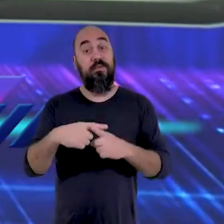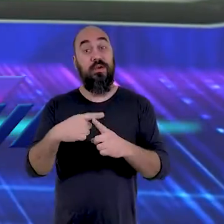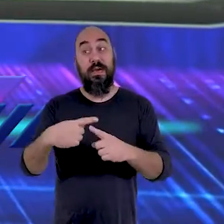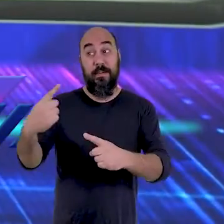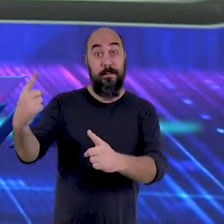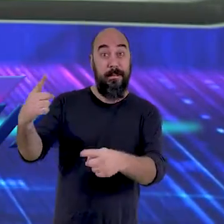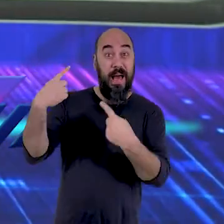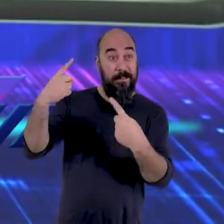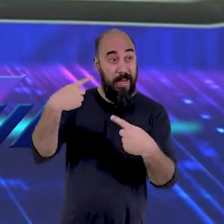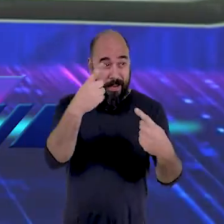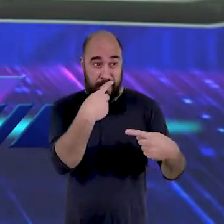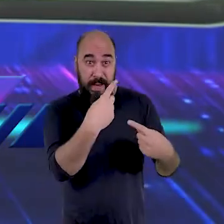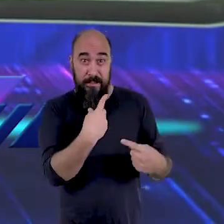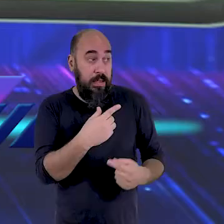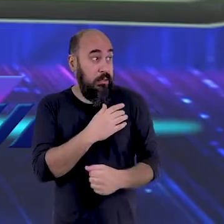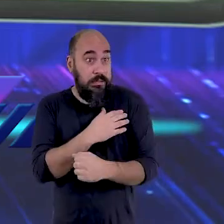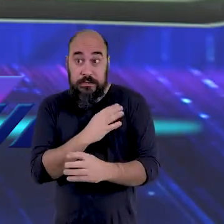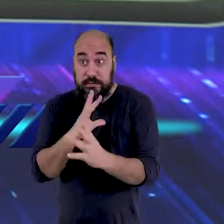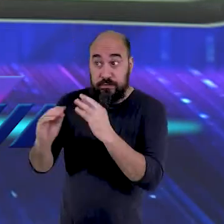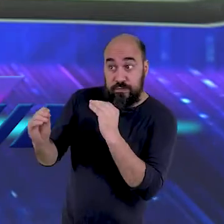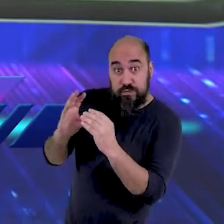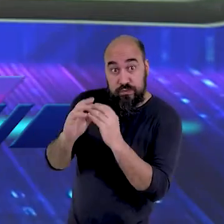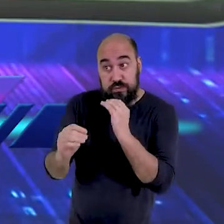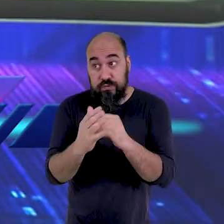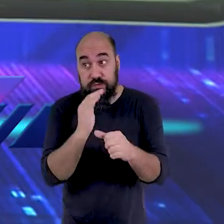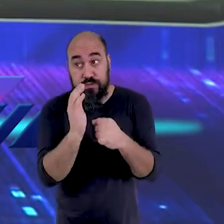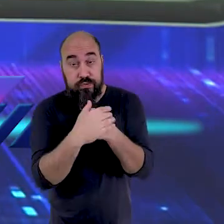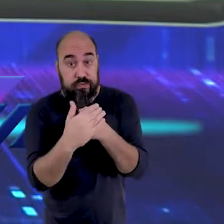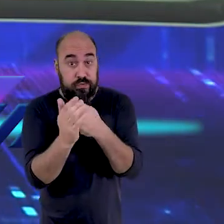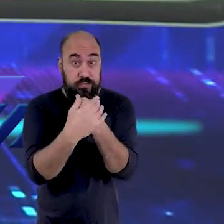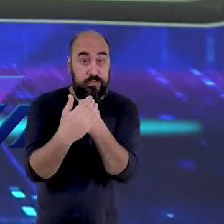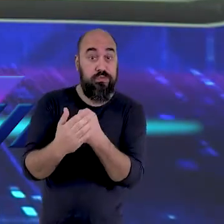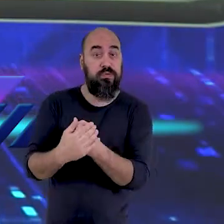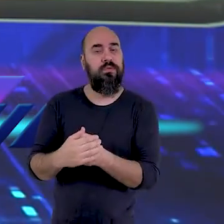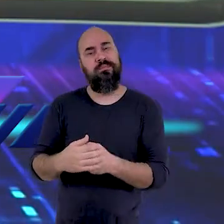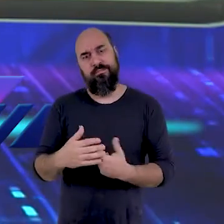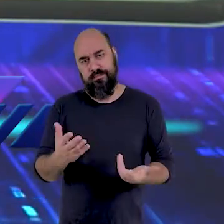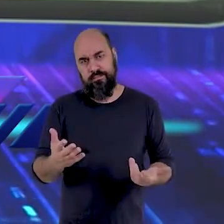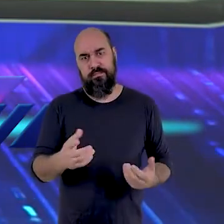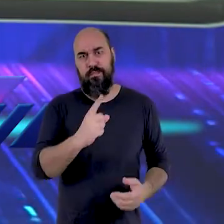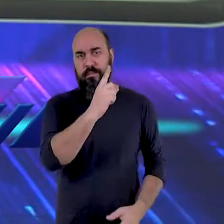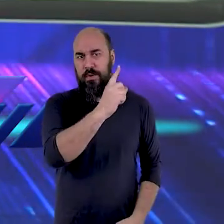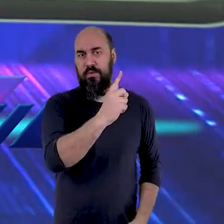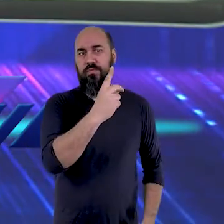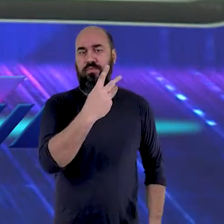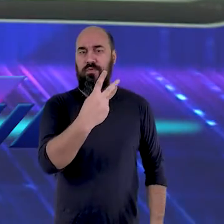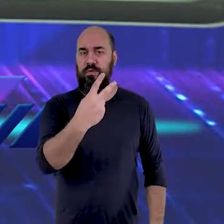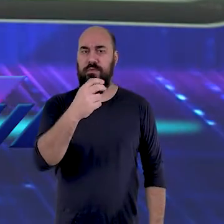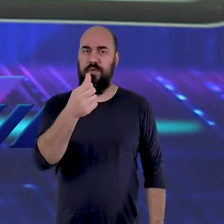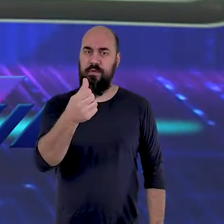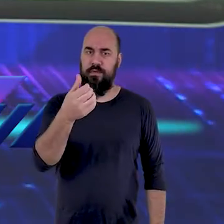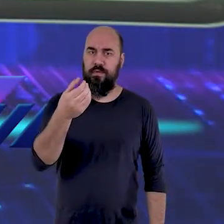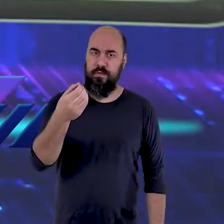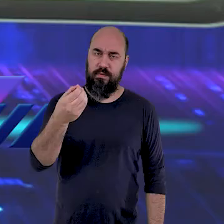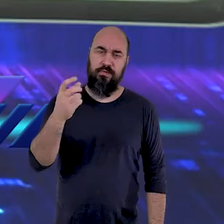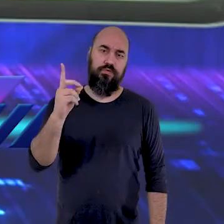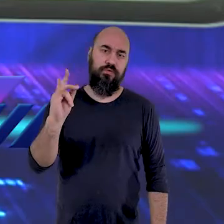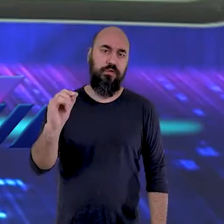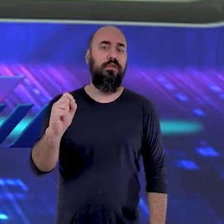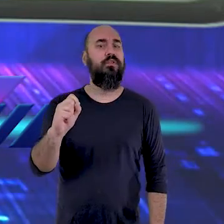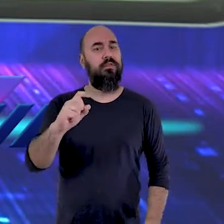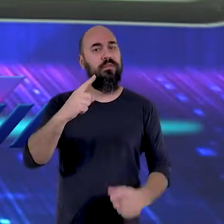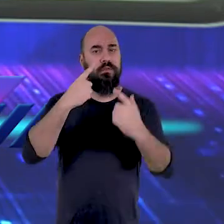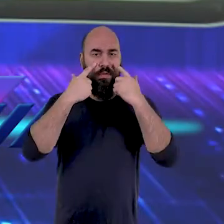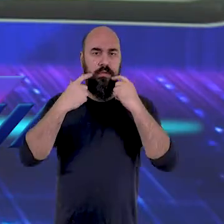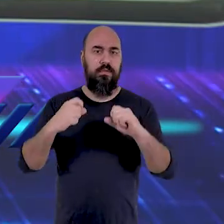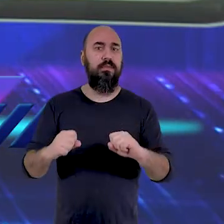esta explicação dos 1260 dias, você já entendeu que essas 2 testemunhas que a Bíblia está